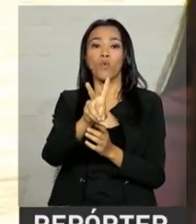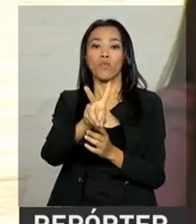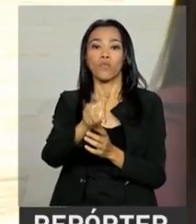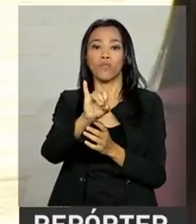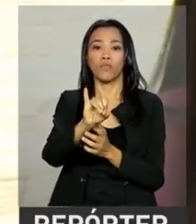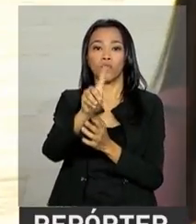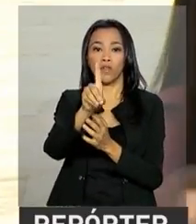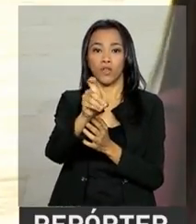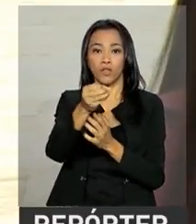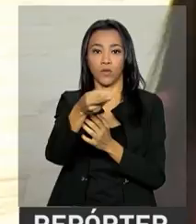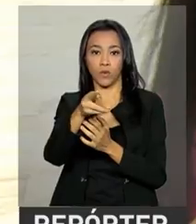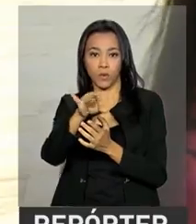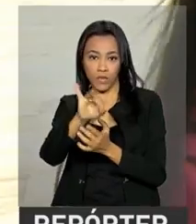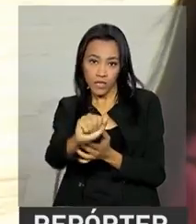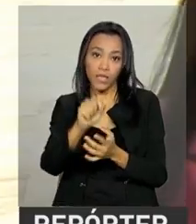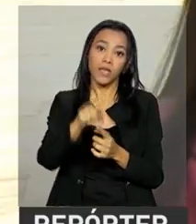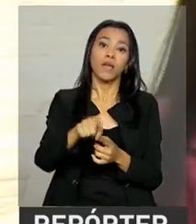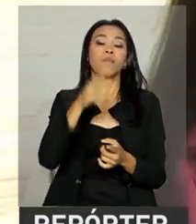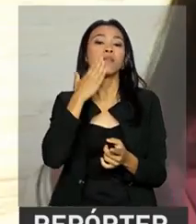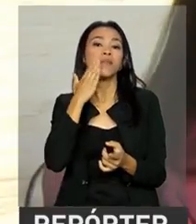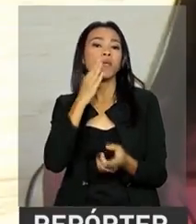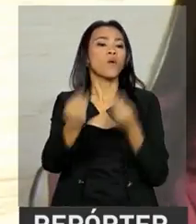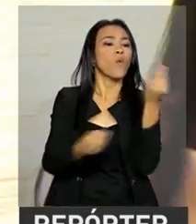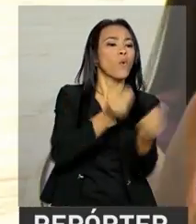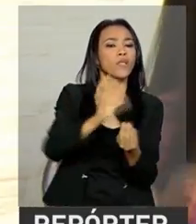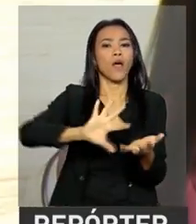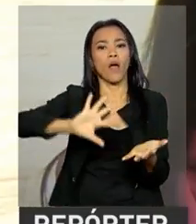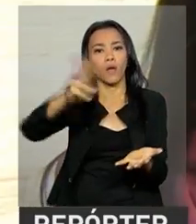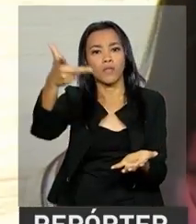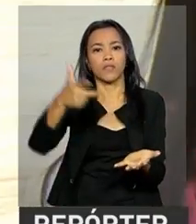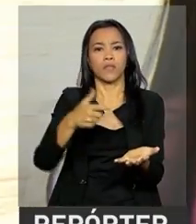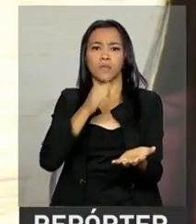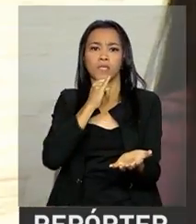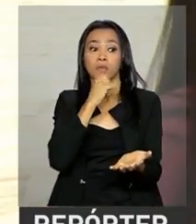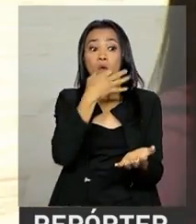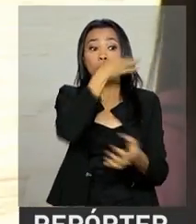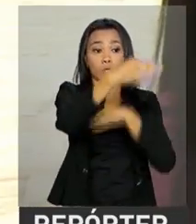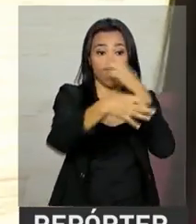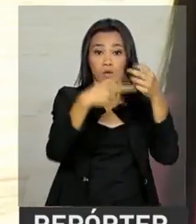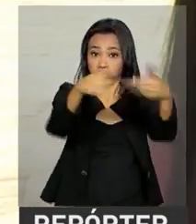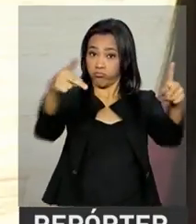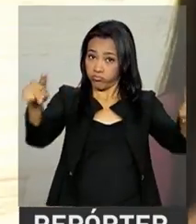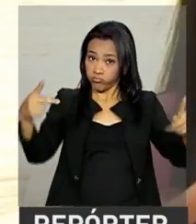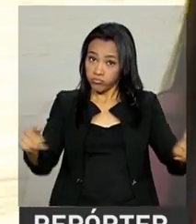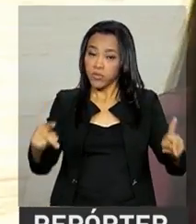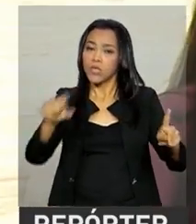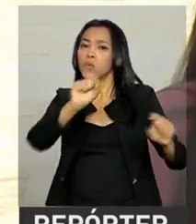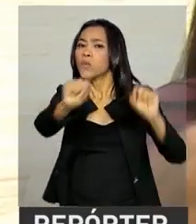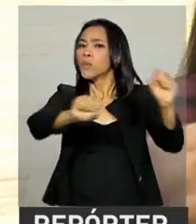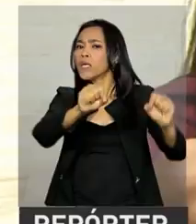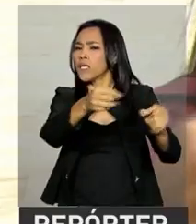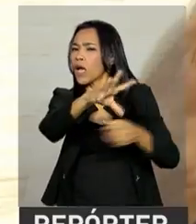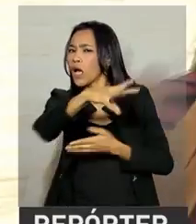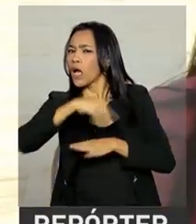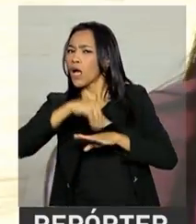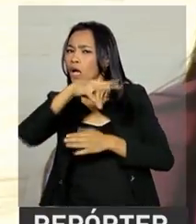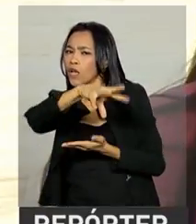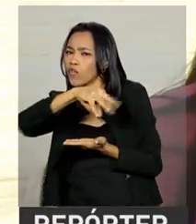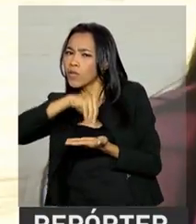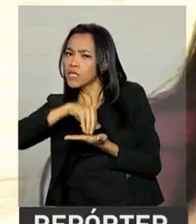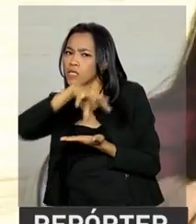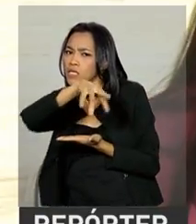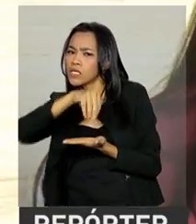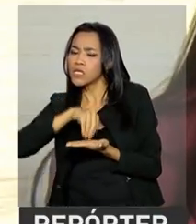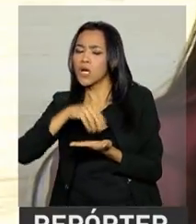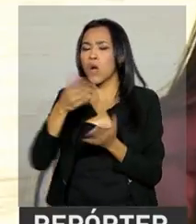cidadão na gestão das unidades porque através da Sua percepção através do que ele está informando seja ele um